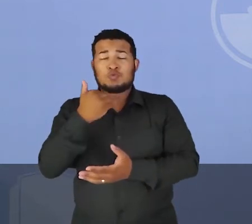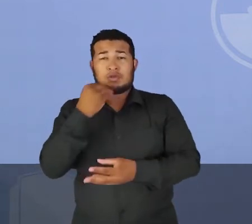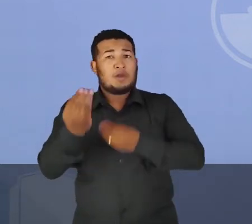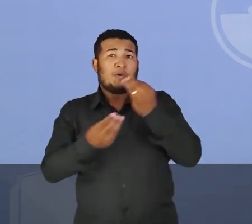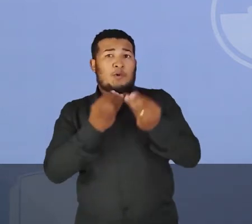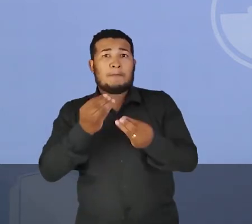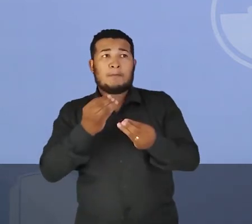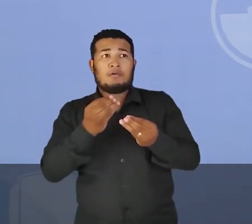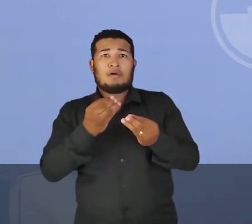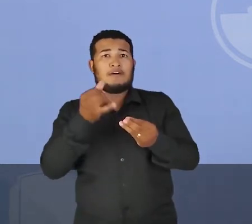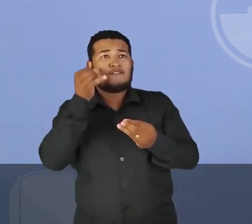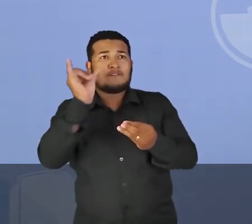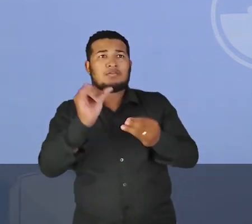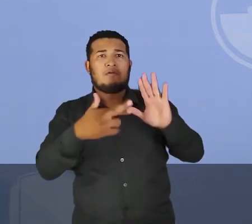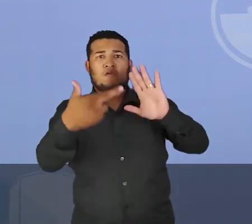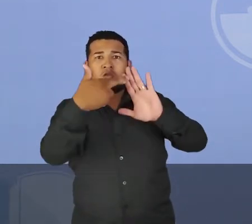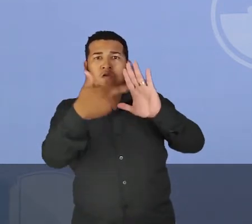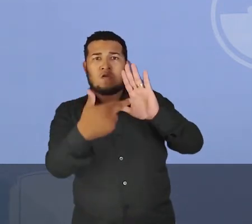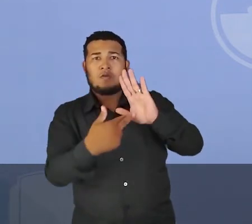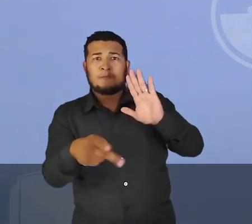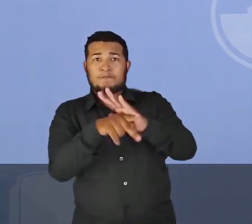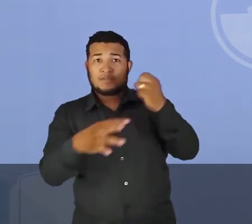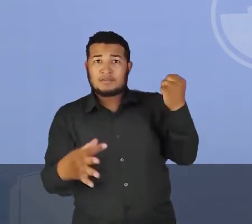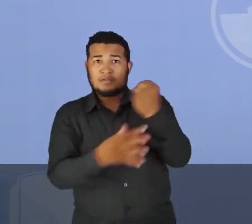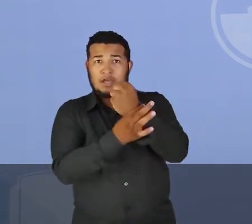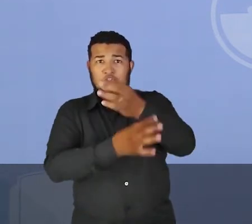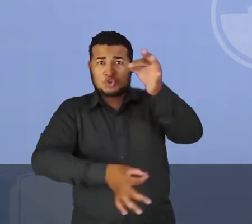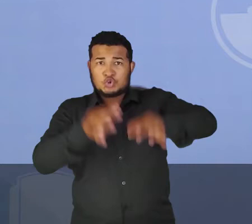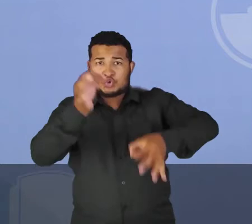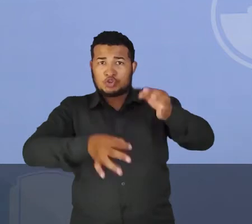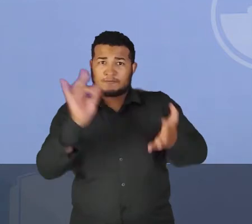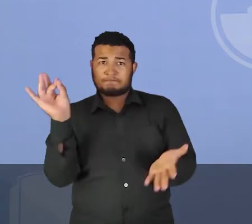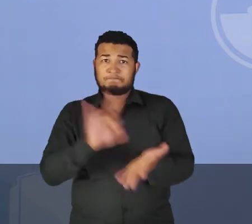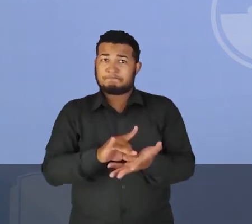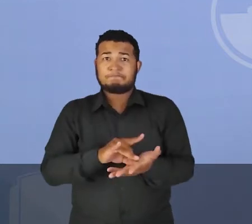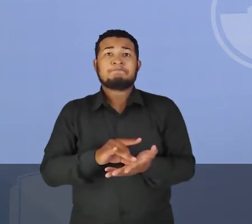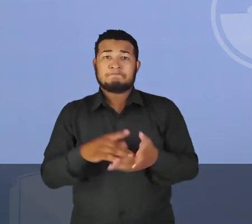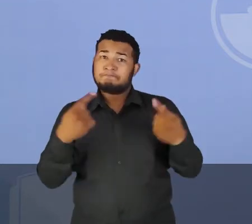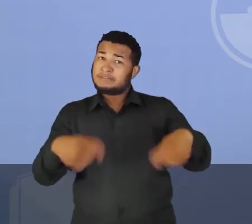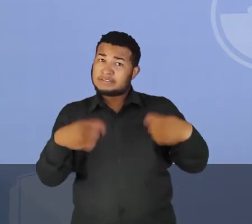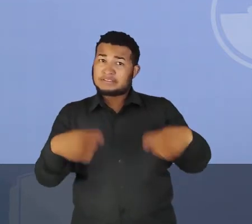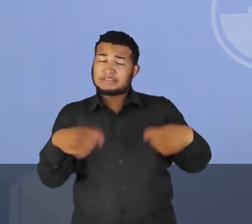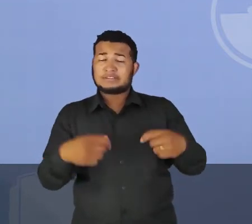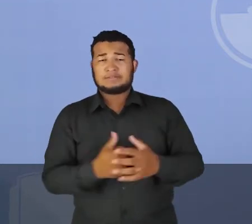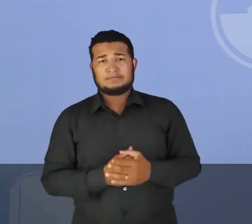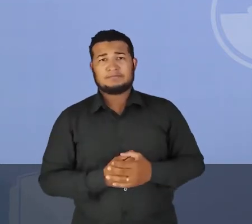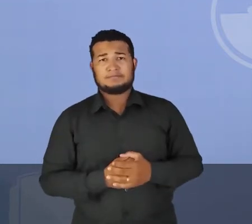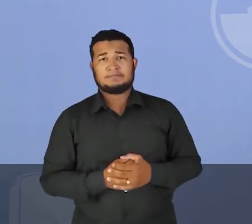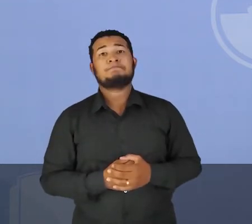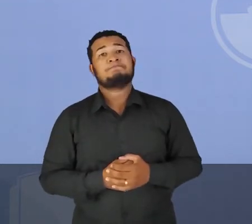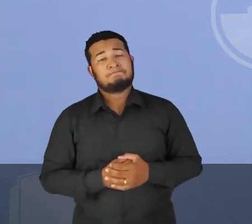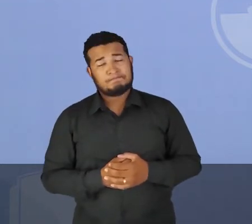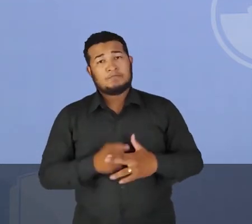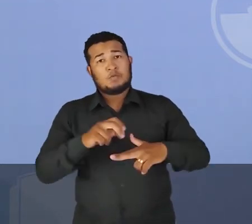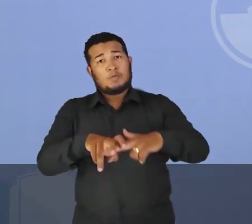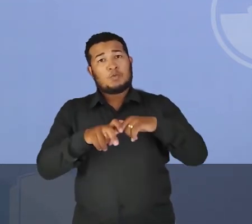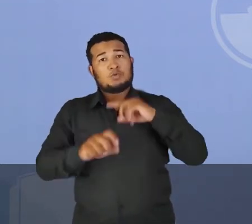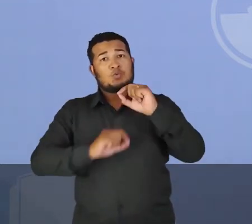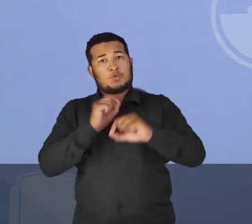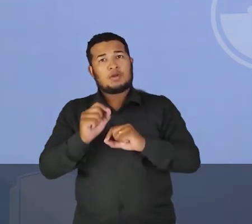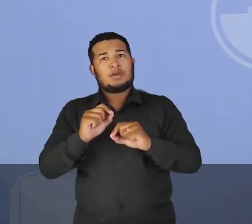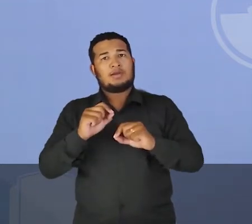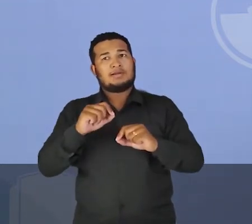existir uma política para garantir esse tipo de justiça. Então, gente, contra